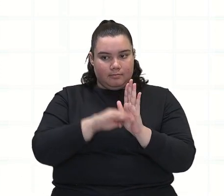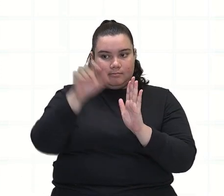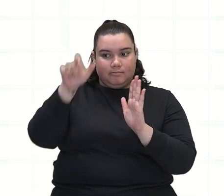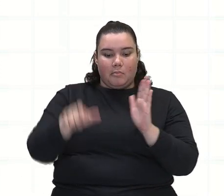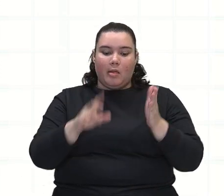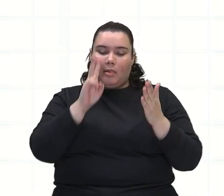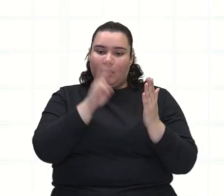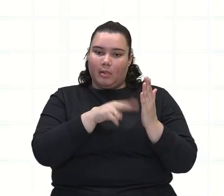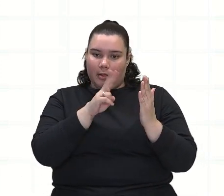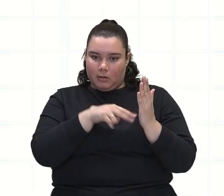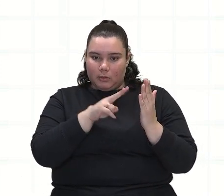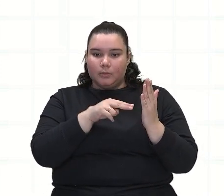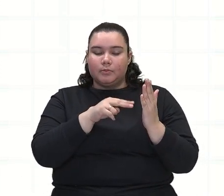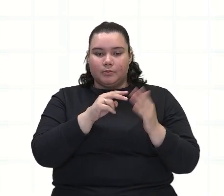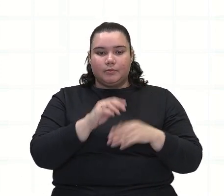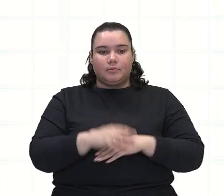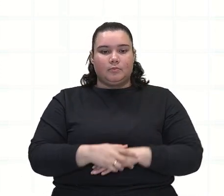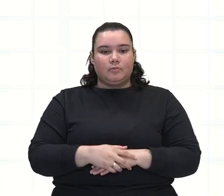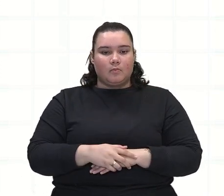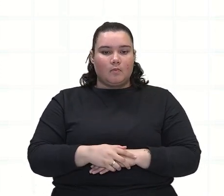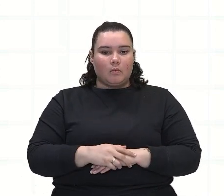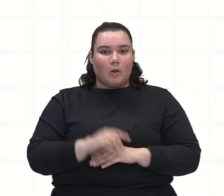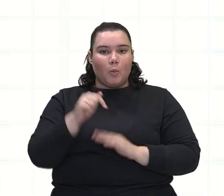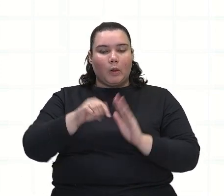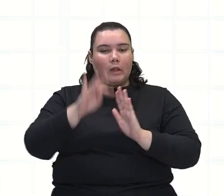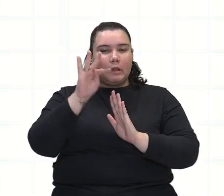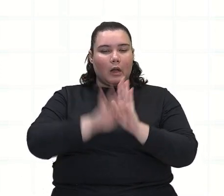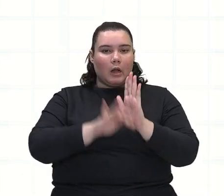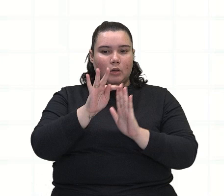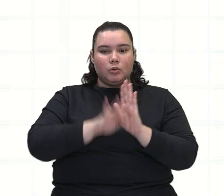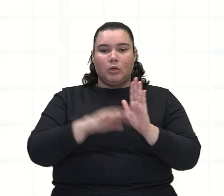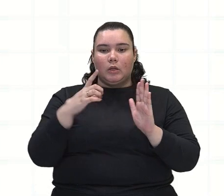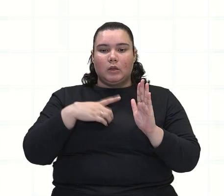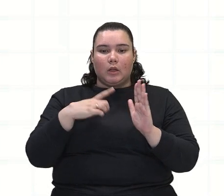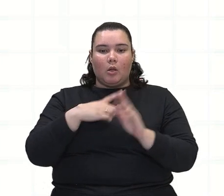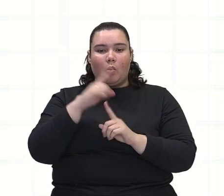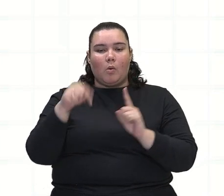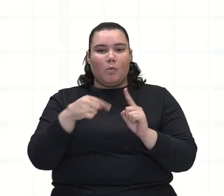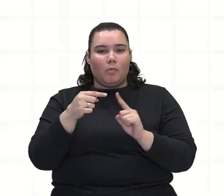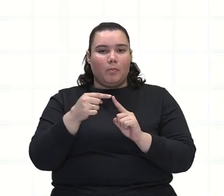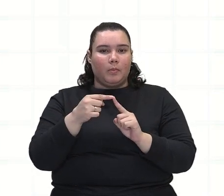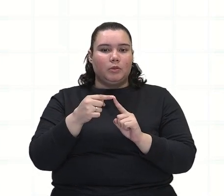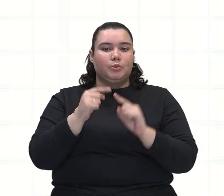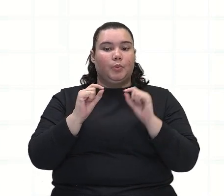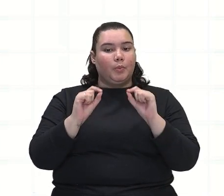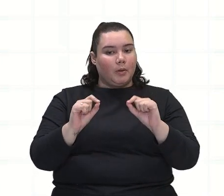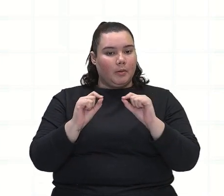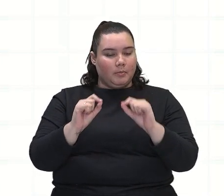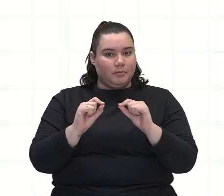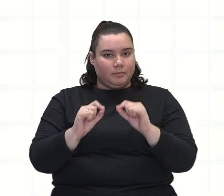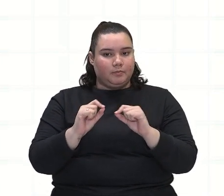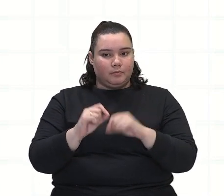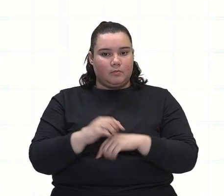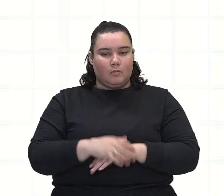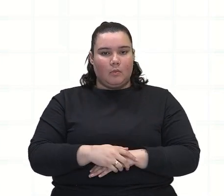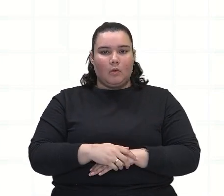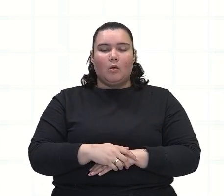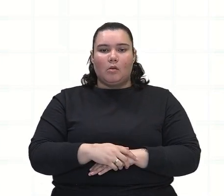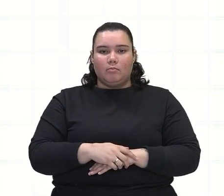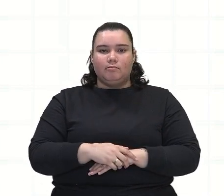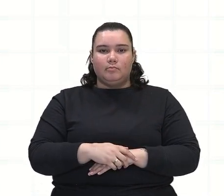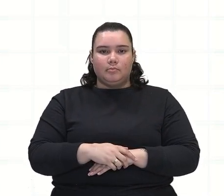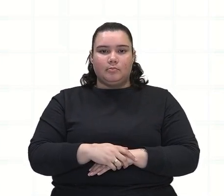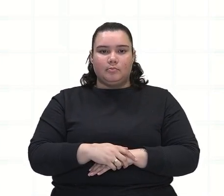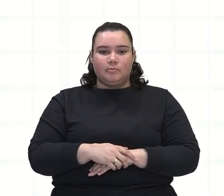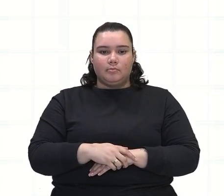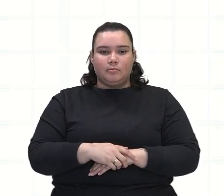leitor, né? Então, esse texto, ele traz essas instruções para quê? Qual é a finalidade